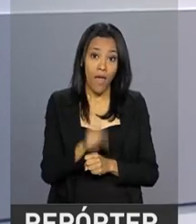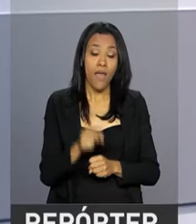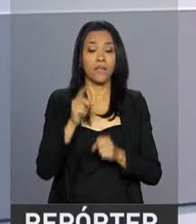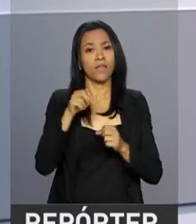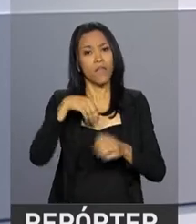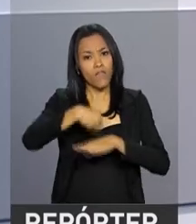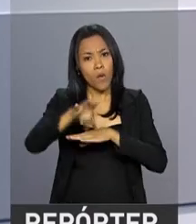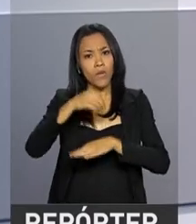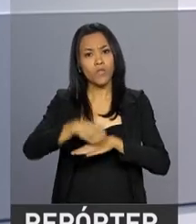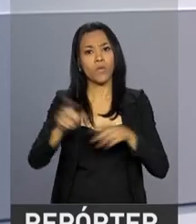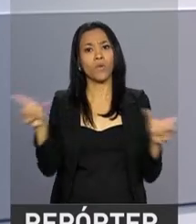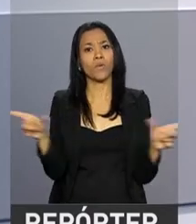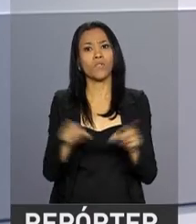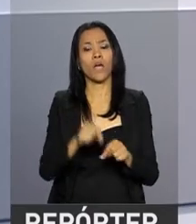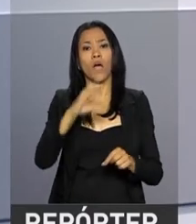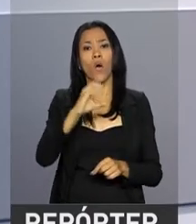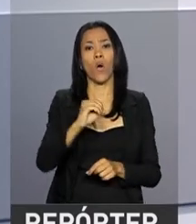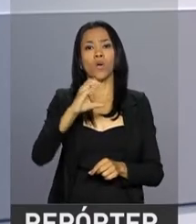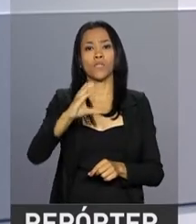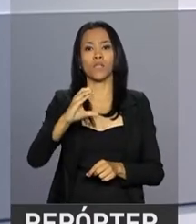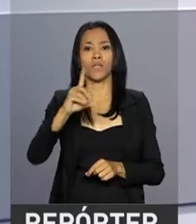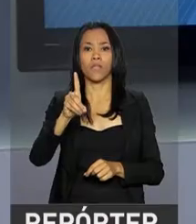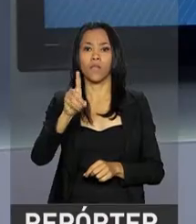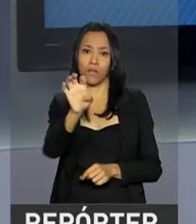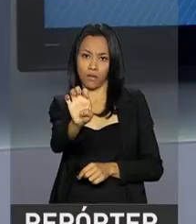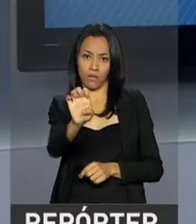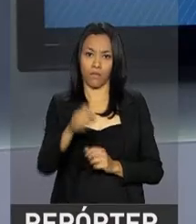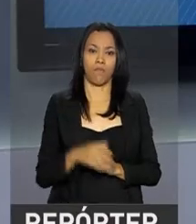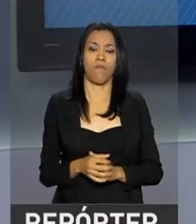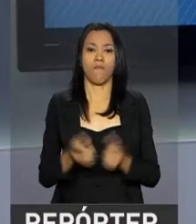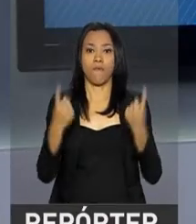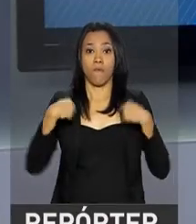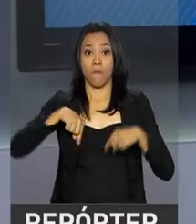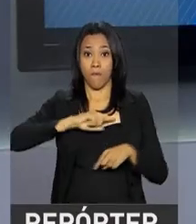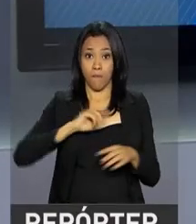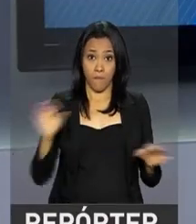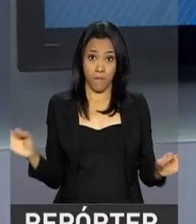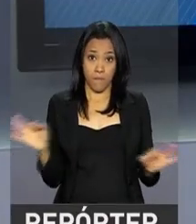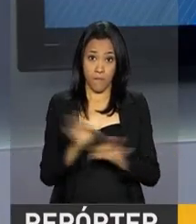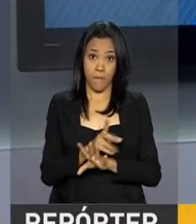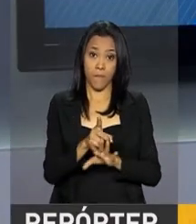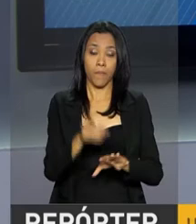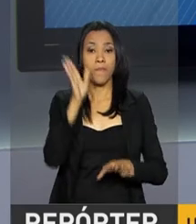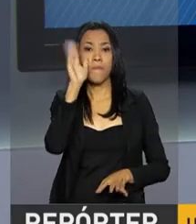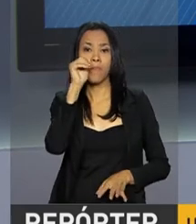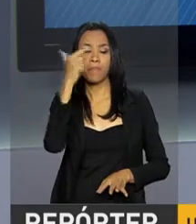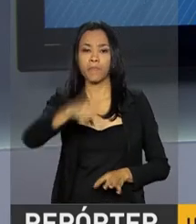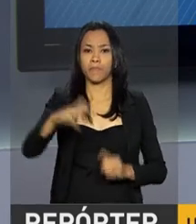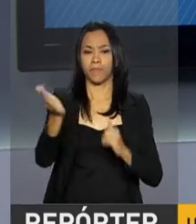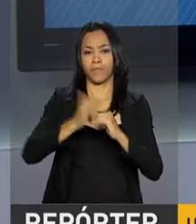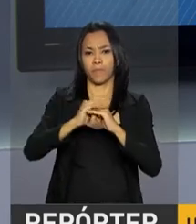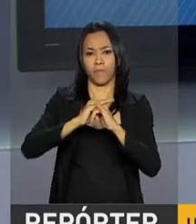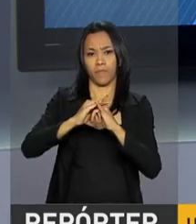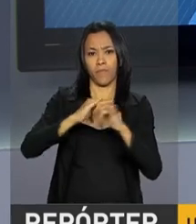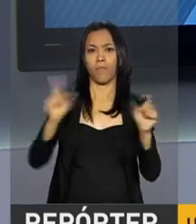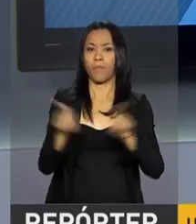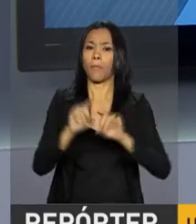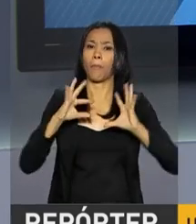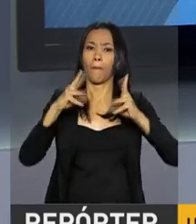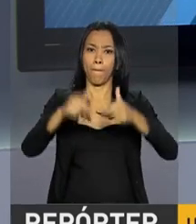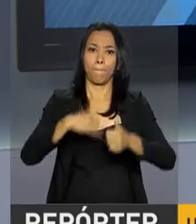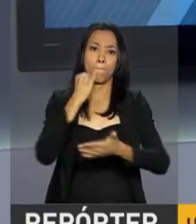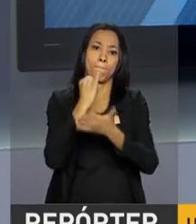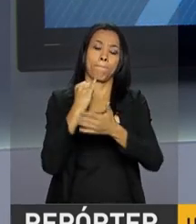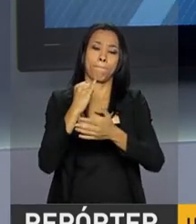e desenvolvimento econômico oecd é nós ficamos por aqui você pode rever as reportagens no youtube e toda nossa